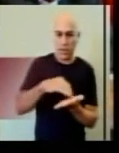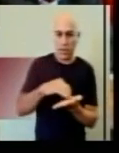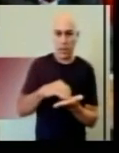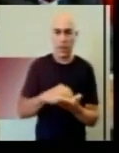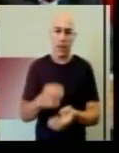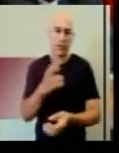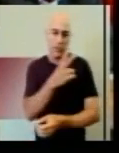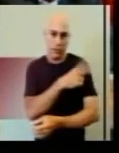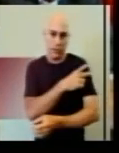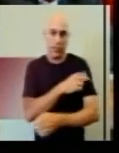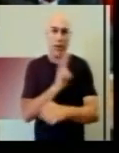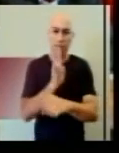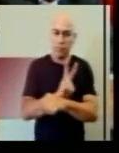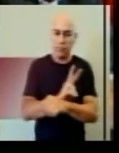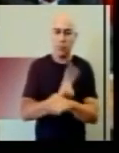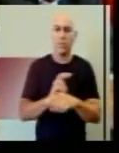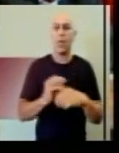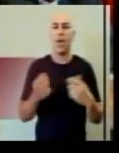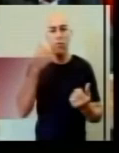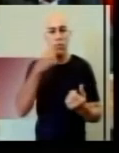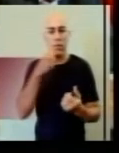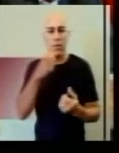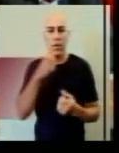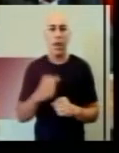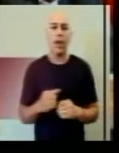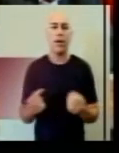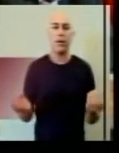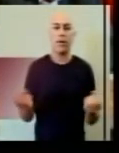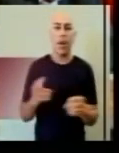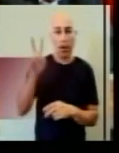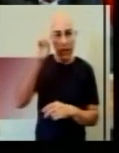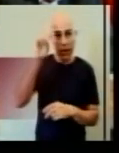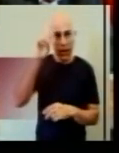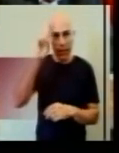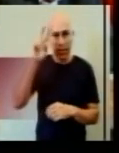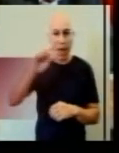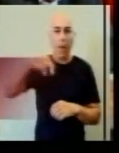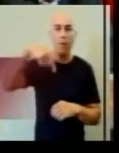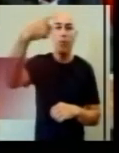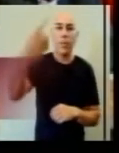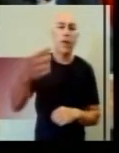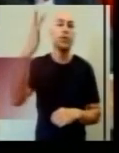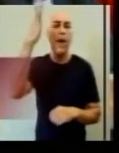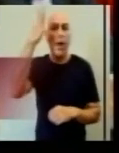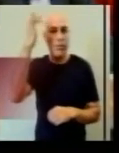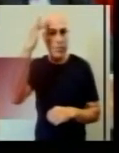gerente da Vigilância Sanitária Miriam Volk, e lembrando que a próxima live será